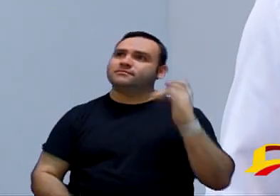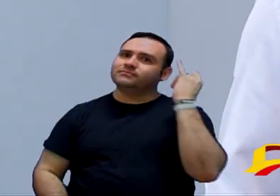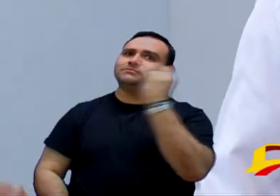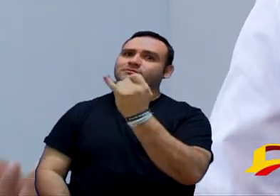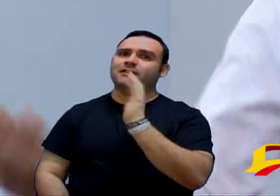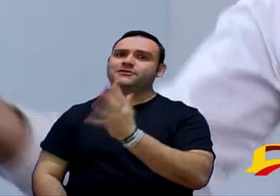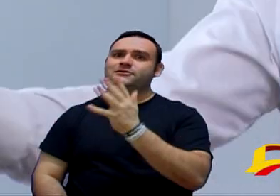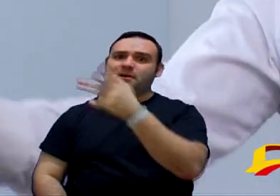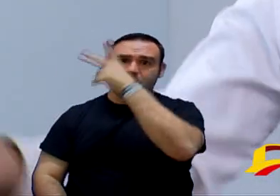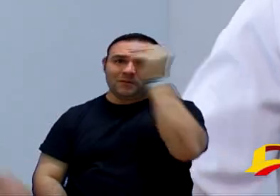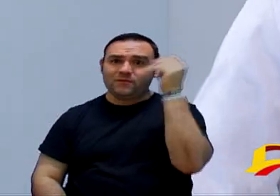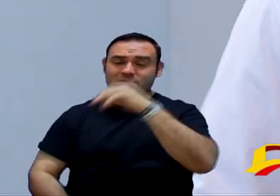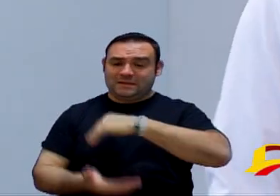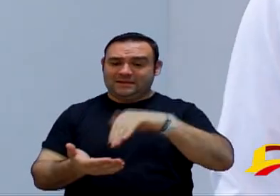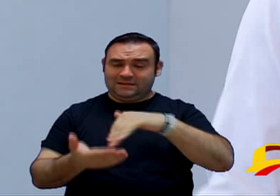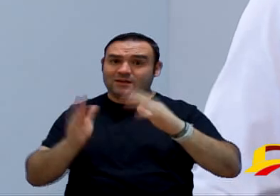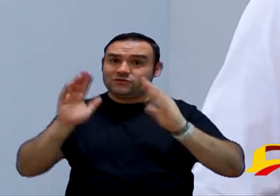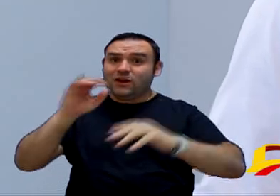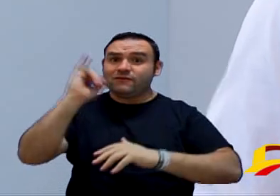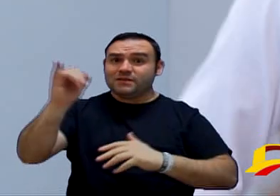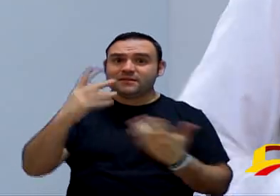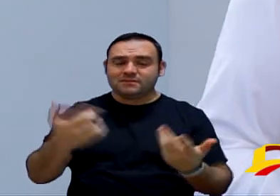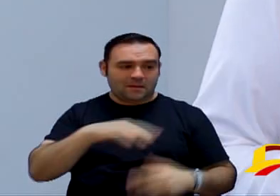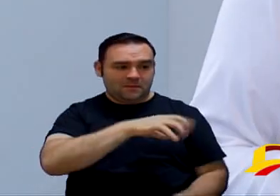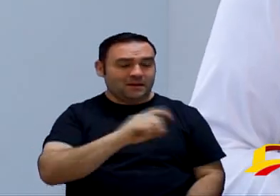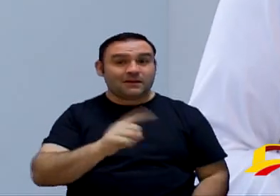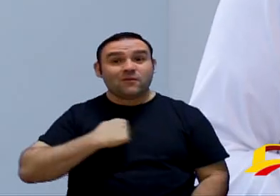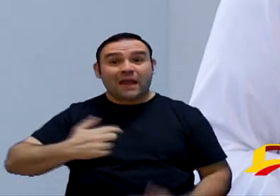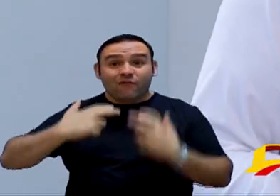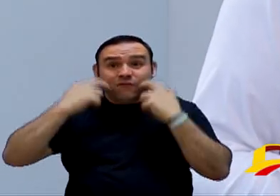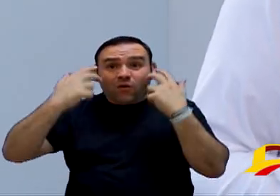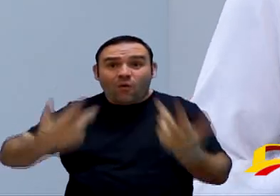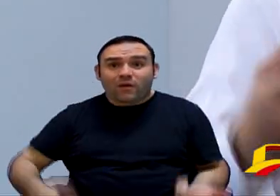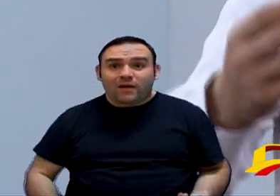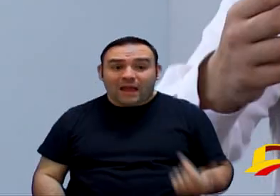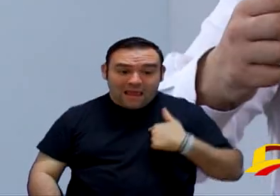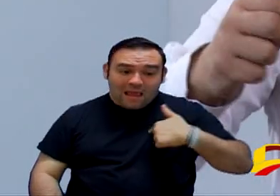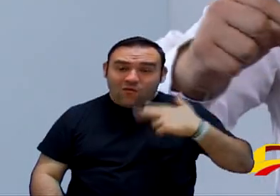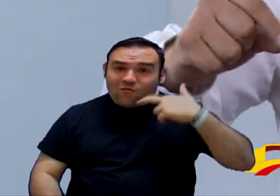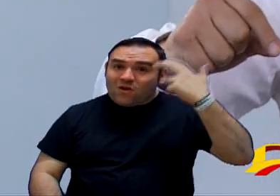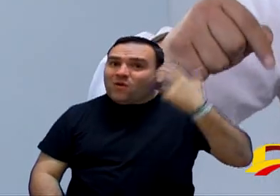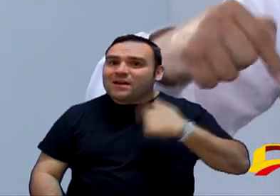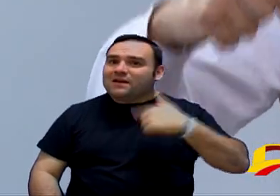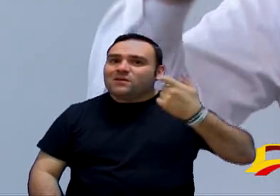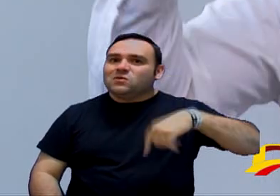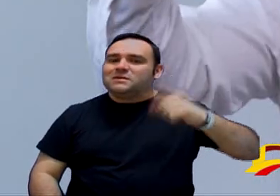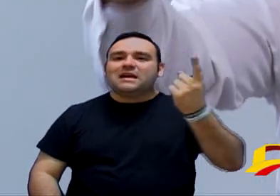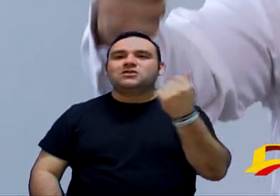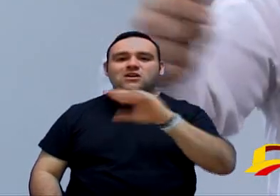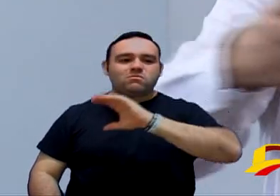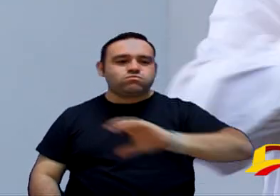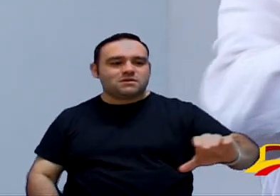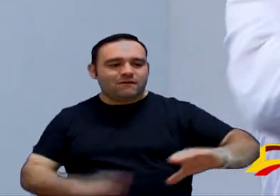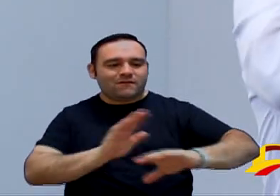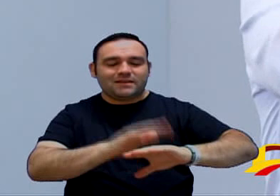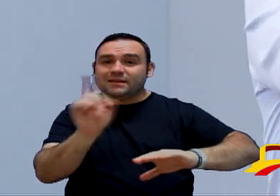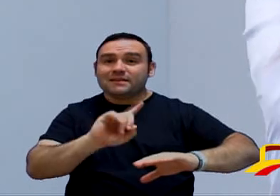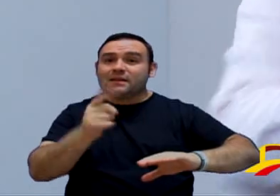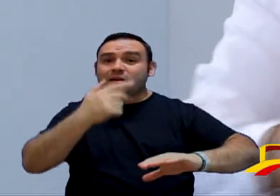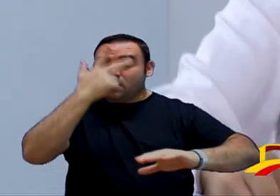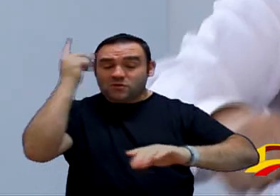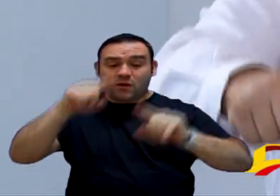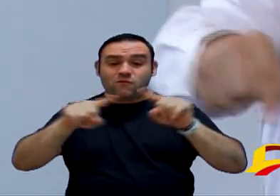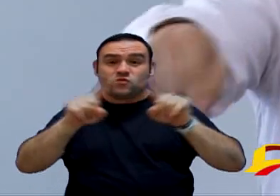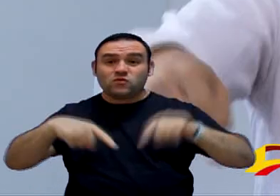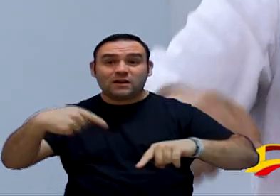avisei a prefeitura o Executivo secretário ninguém vai vir buscar eu passei vergonha não é uma coisa que você precisa de verba para fazer você pega ali manda